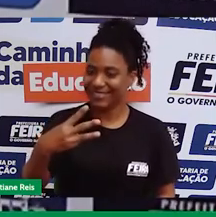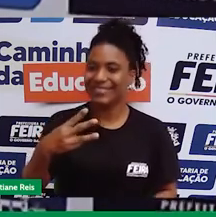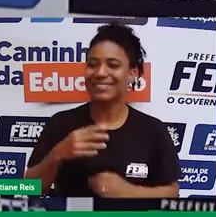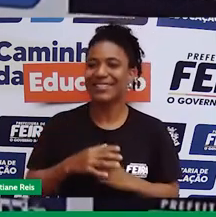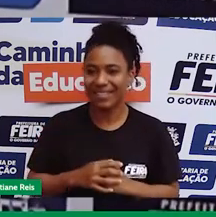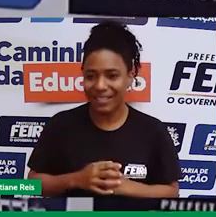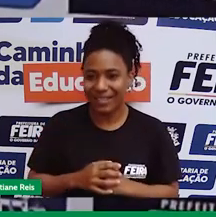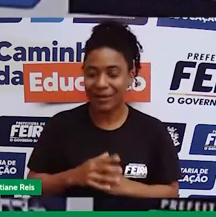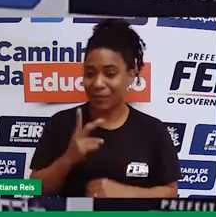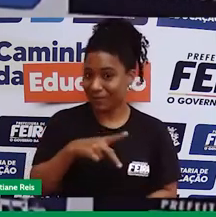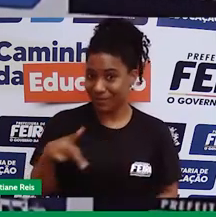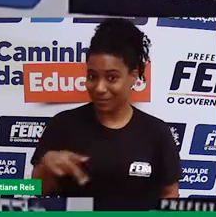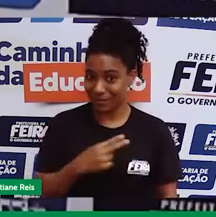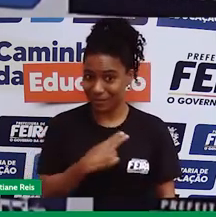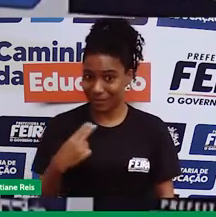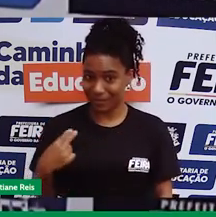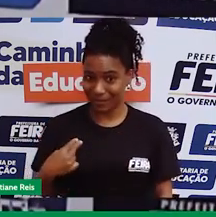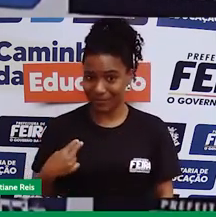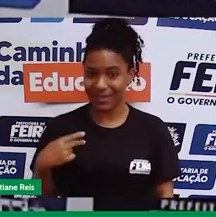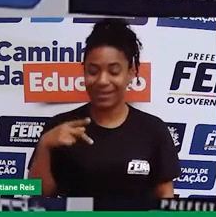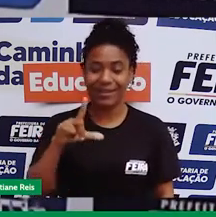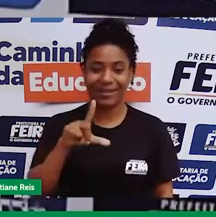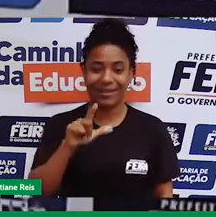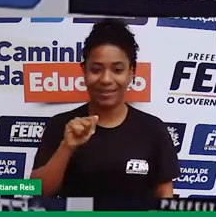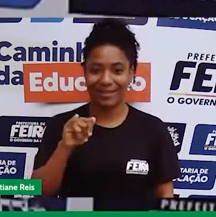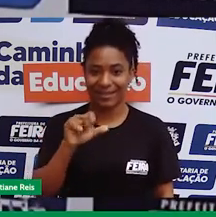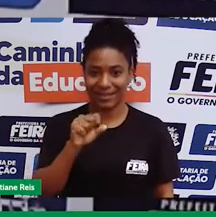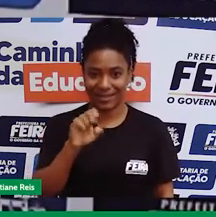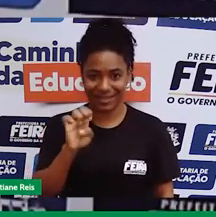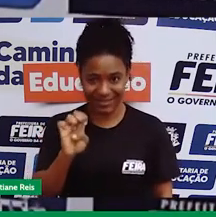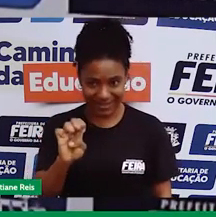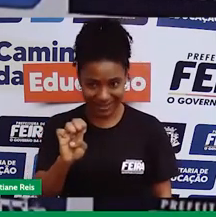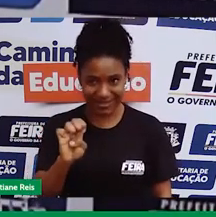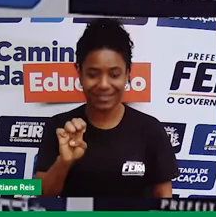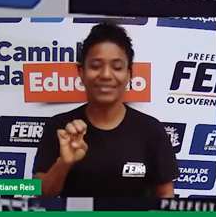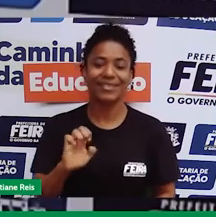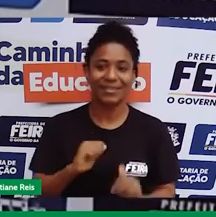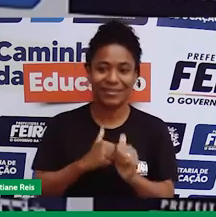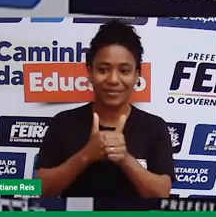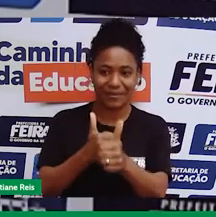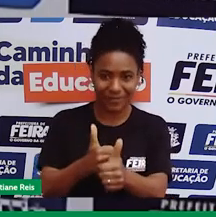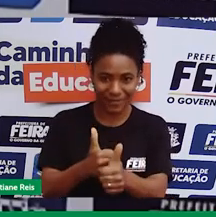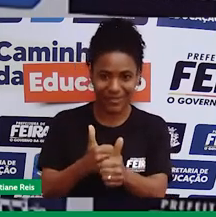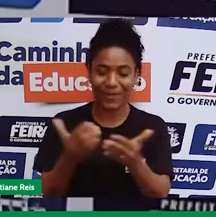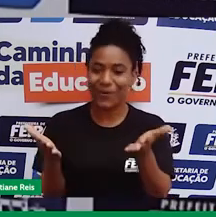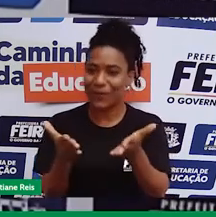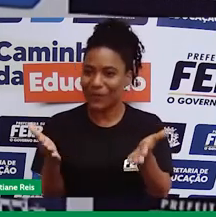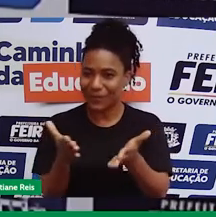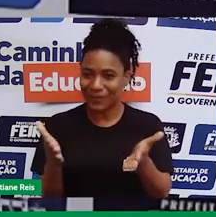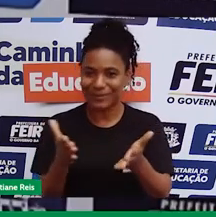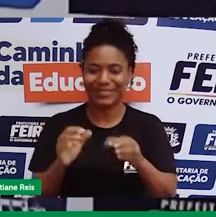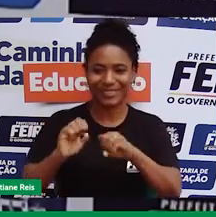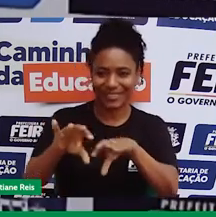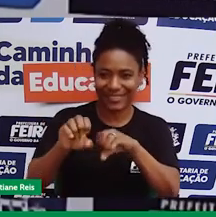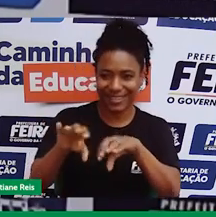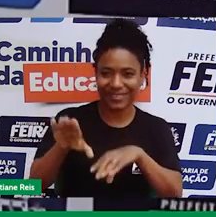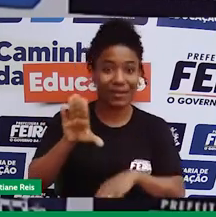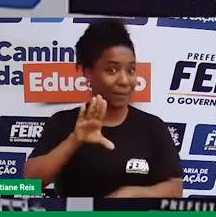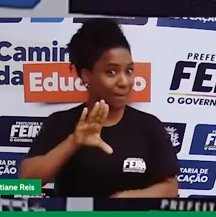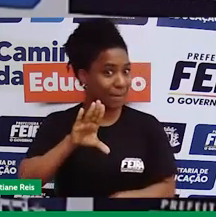Laís. Eu vou acompanhar vocês aqui nas disciplinas de português,